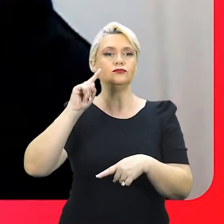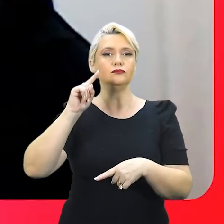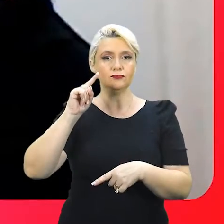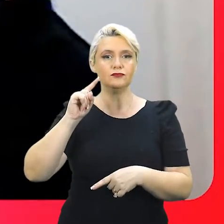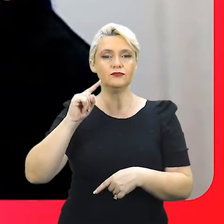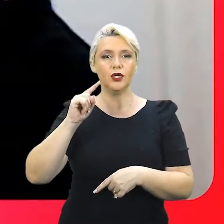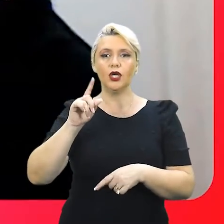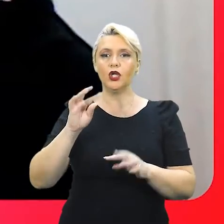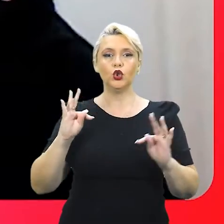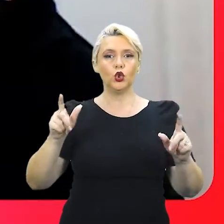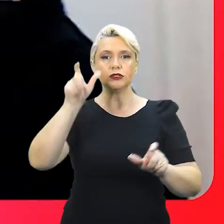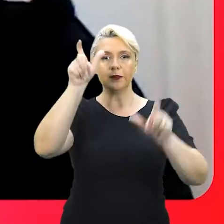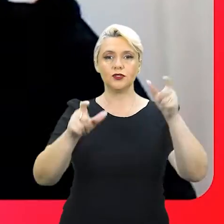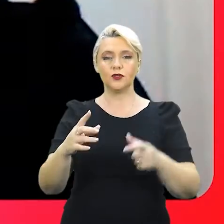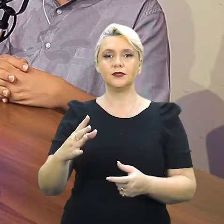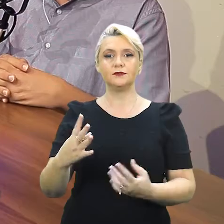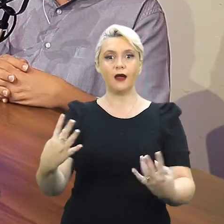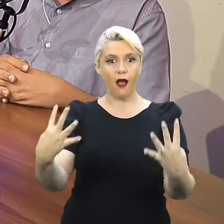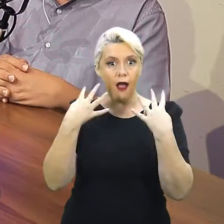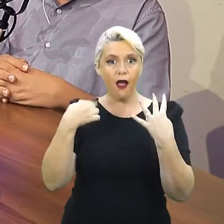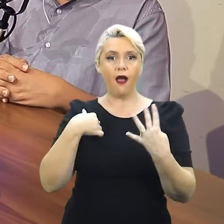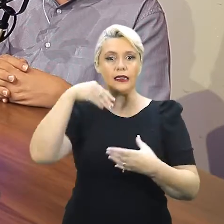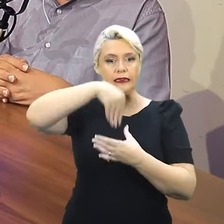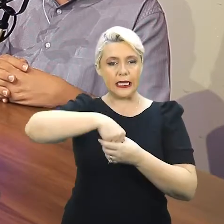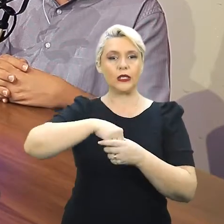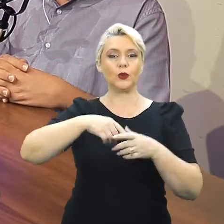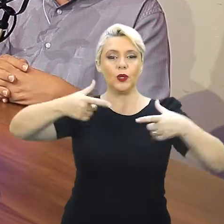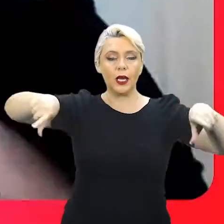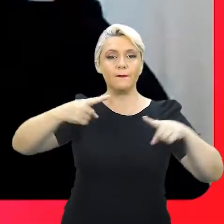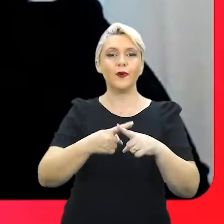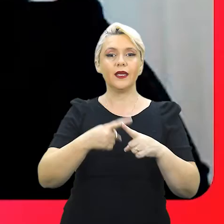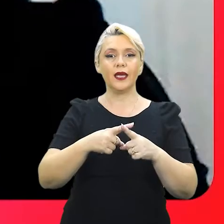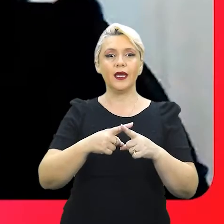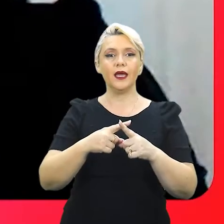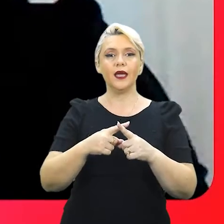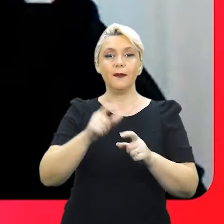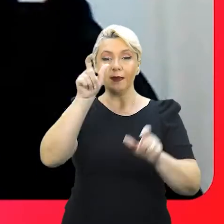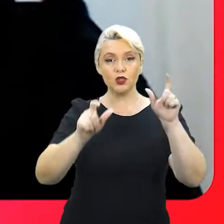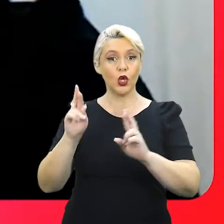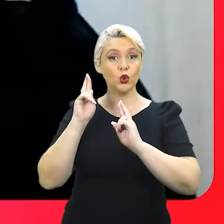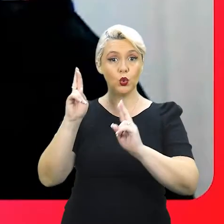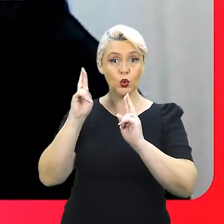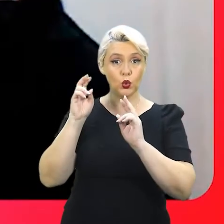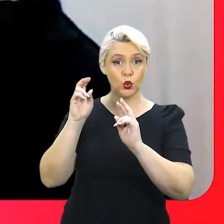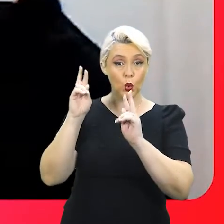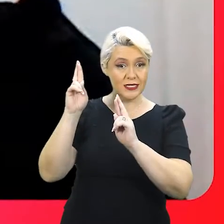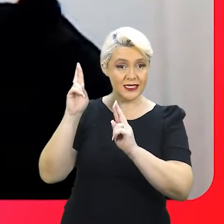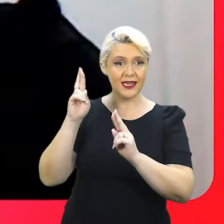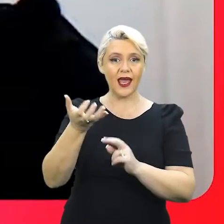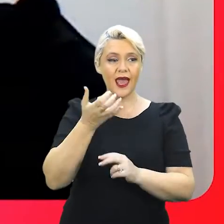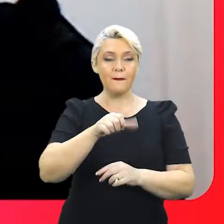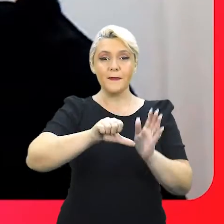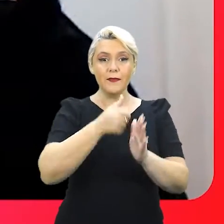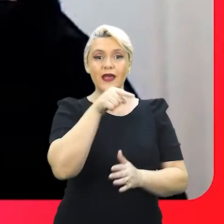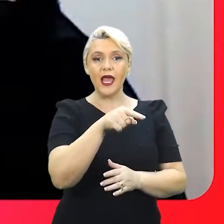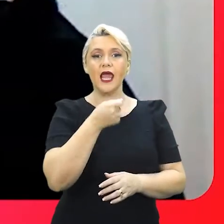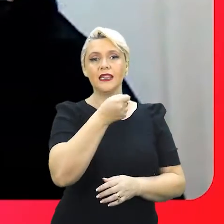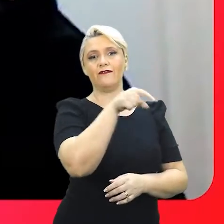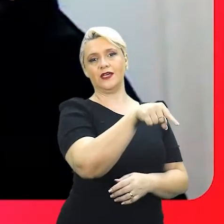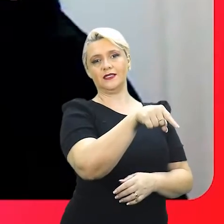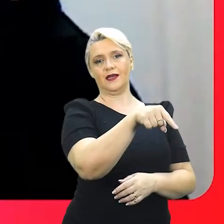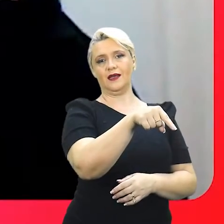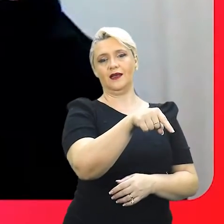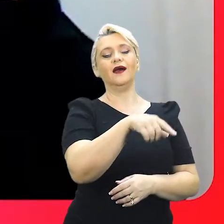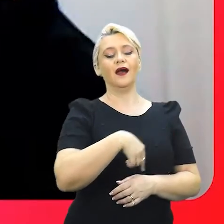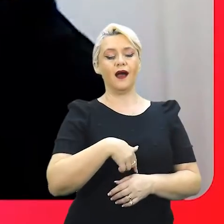como repórter de campo, exatamente por a torcida me ver correndo para ser o primeiro a entrevistar jogador de futebol. Sim. Daí veio